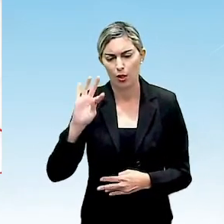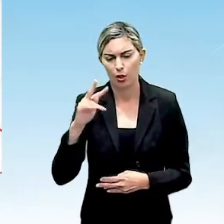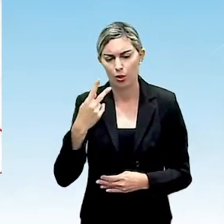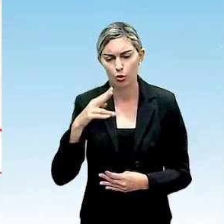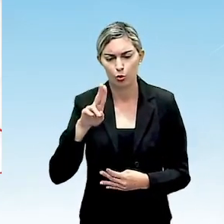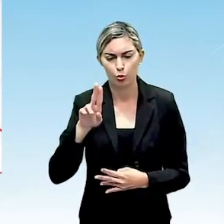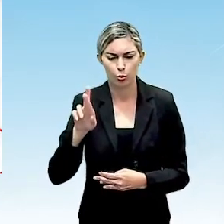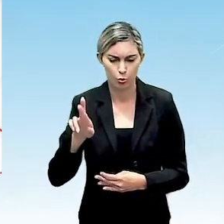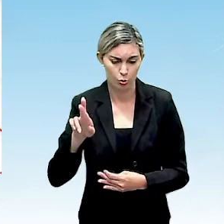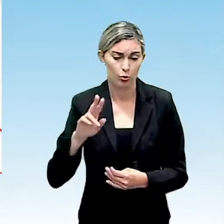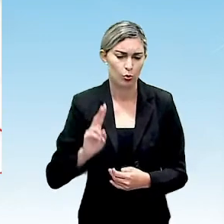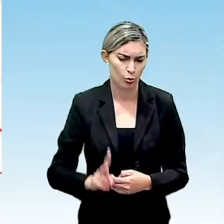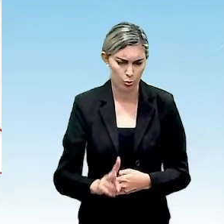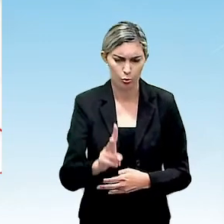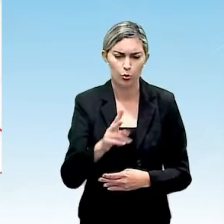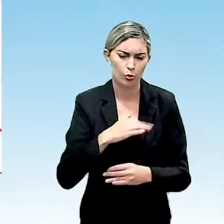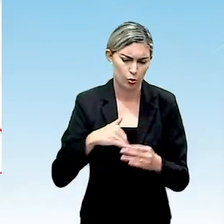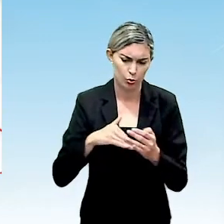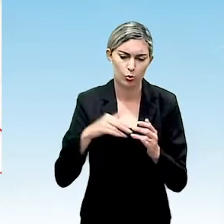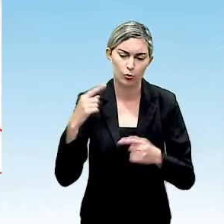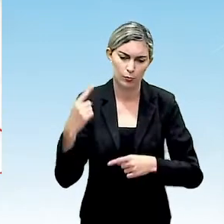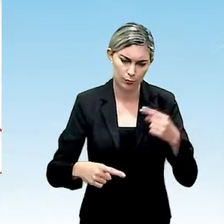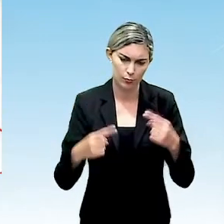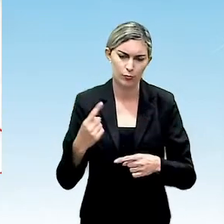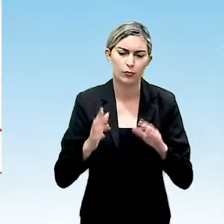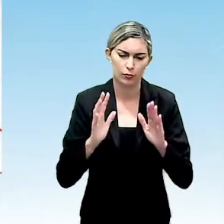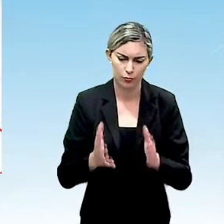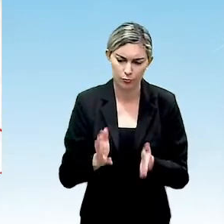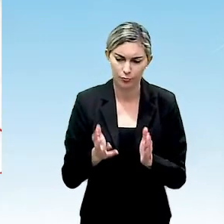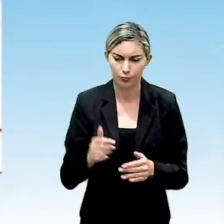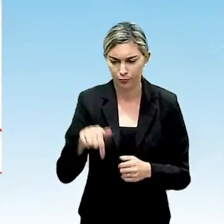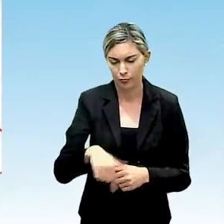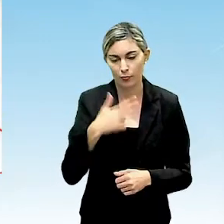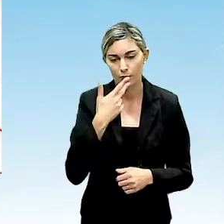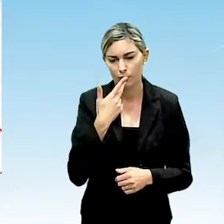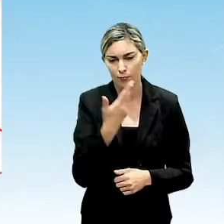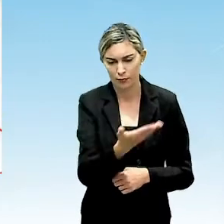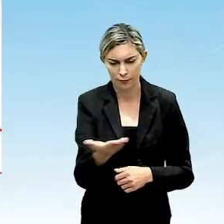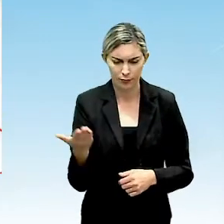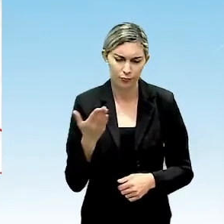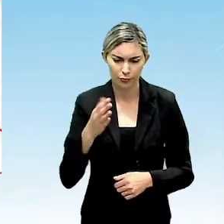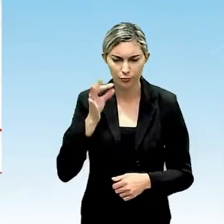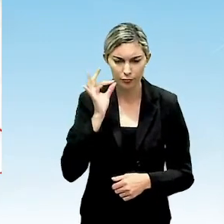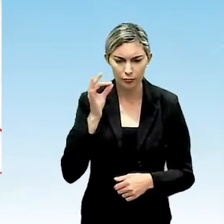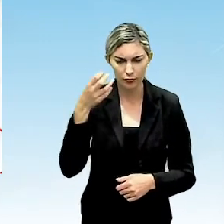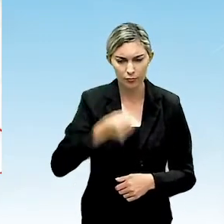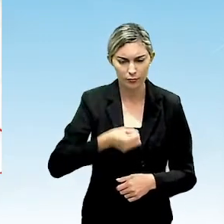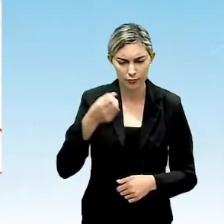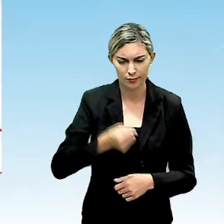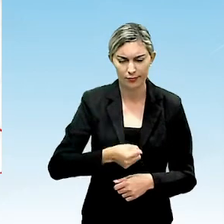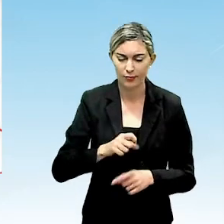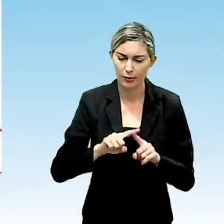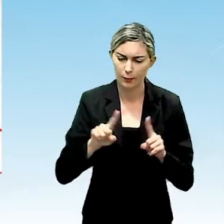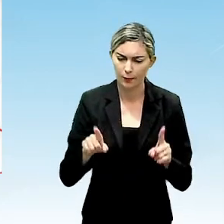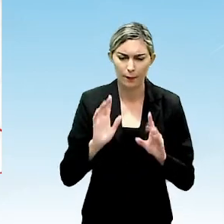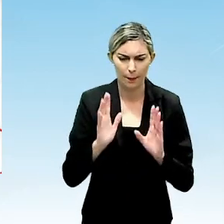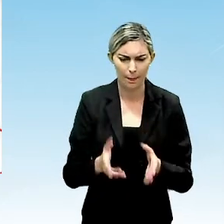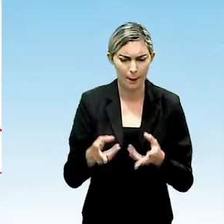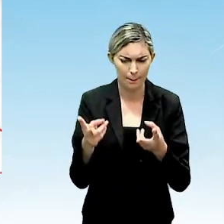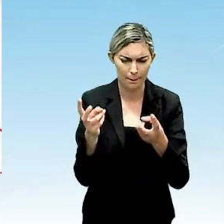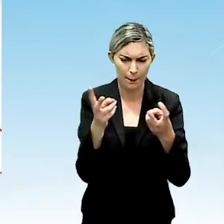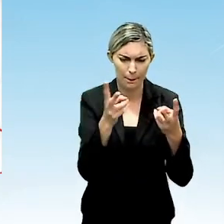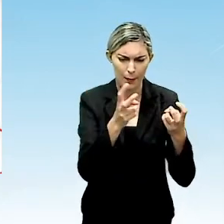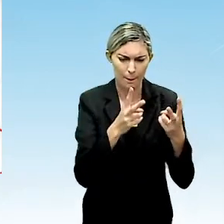que dava continuidade a toda essa política já existente, que aqui falo para vocês, do café com leite, mas que já percebe